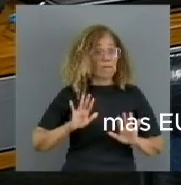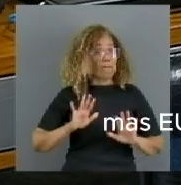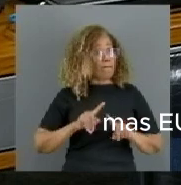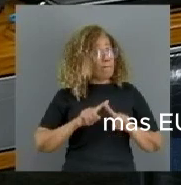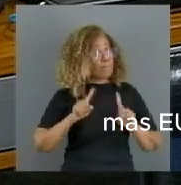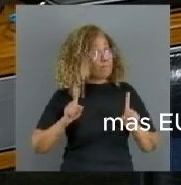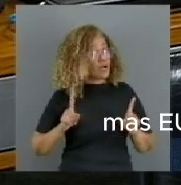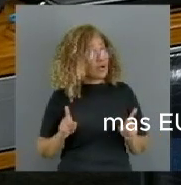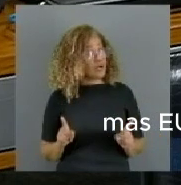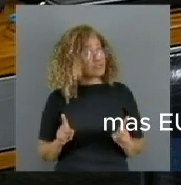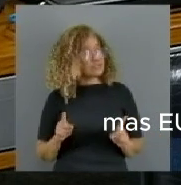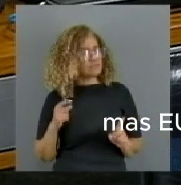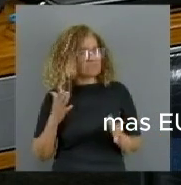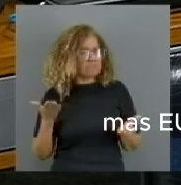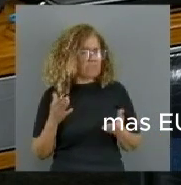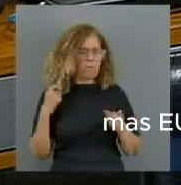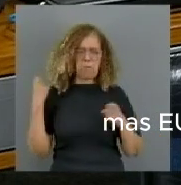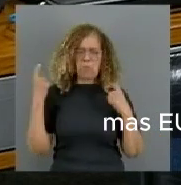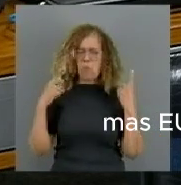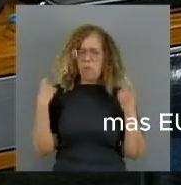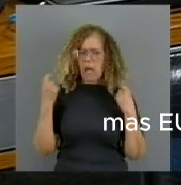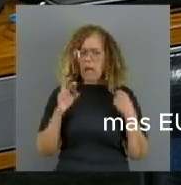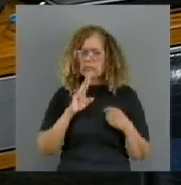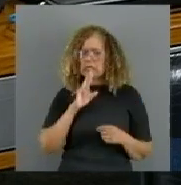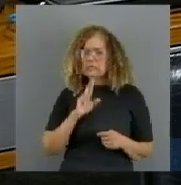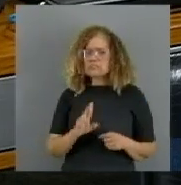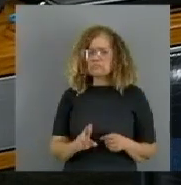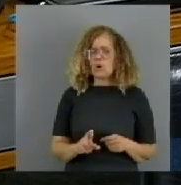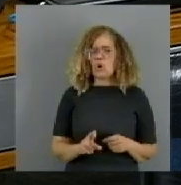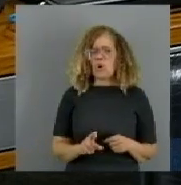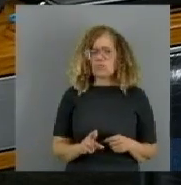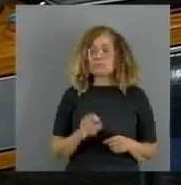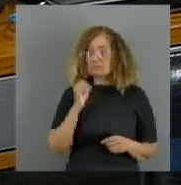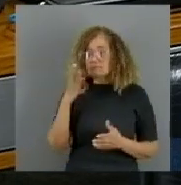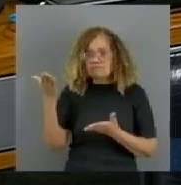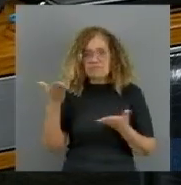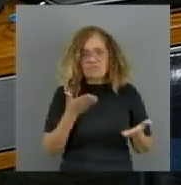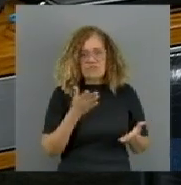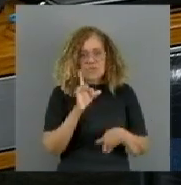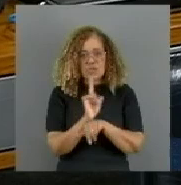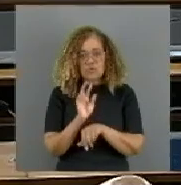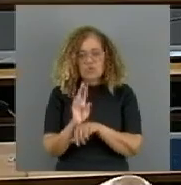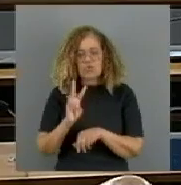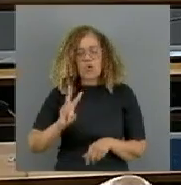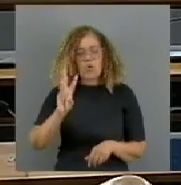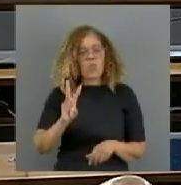Mas eu até me preocupei com algumas respostas aí quando... Seja bem-vindo, doutor Wesley, desculpa, seja